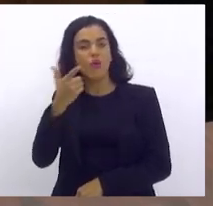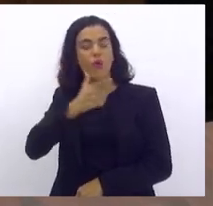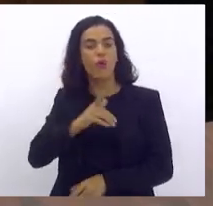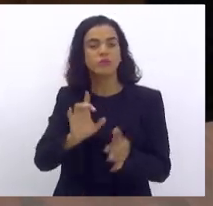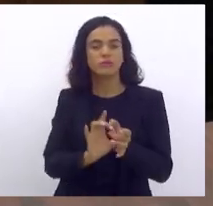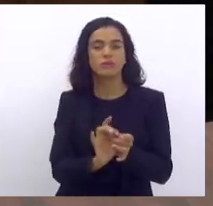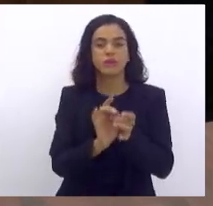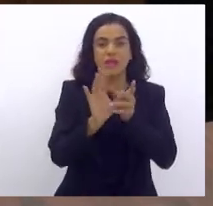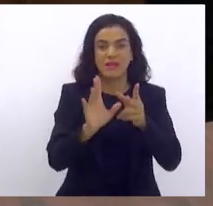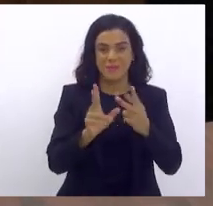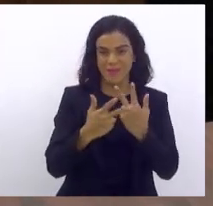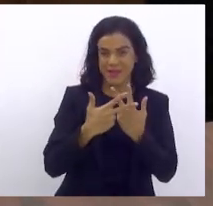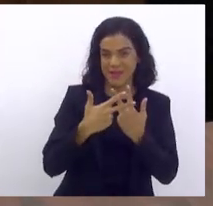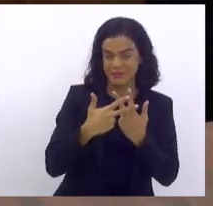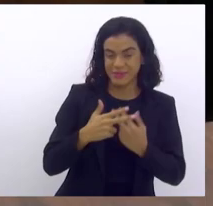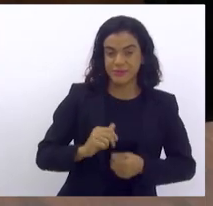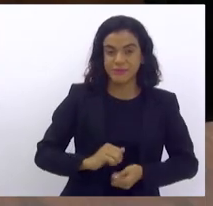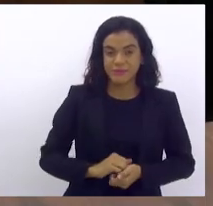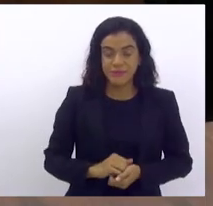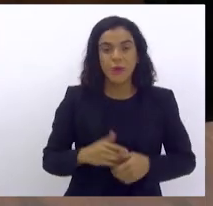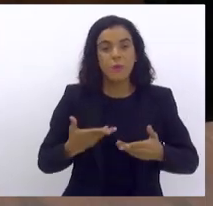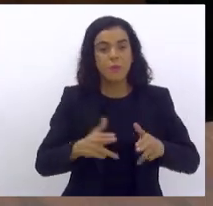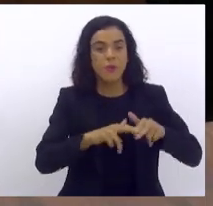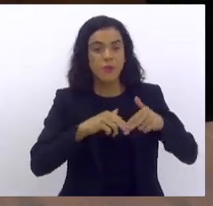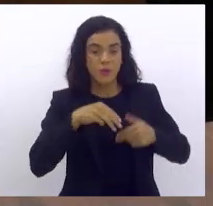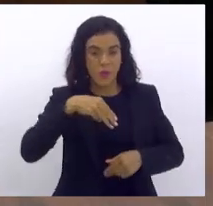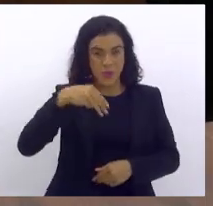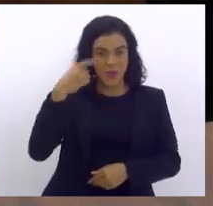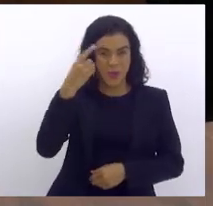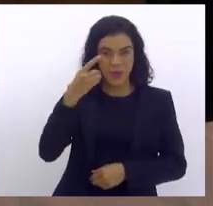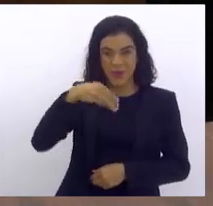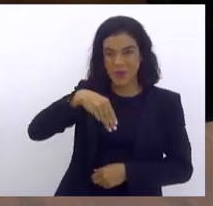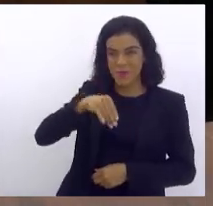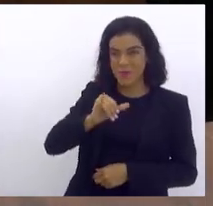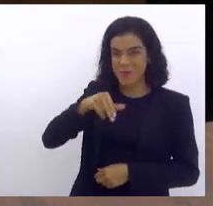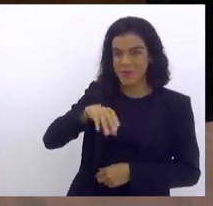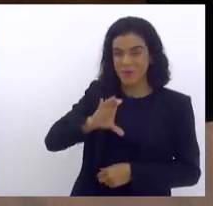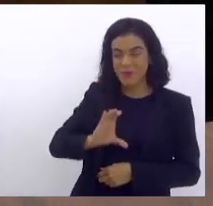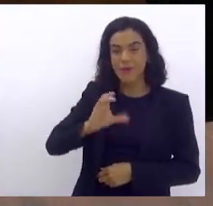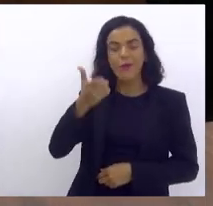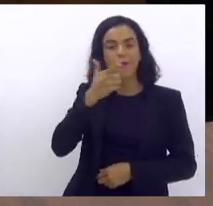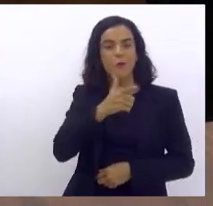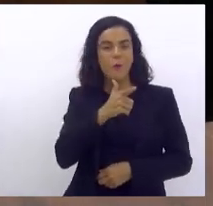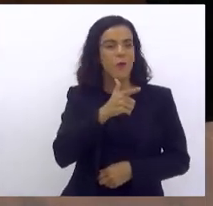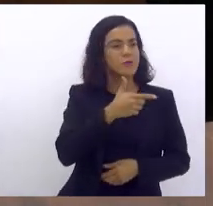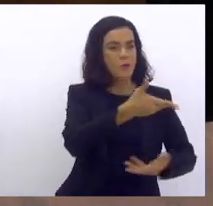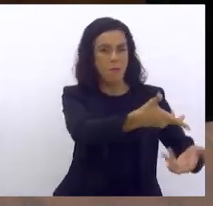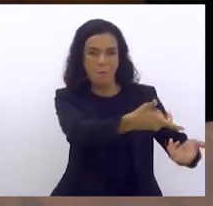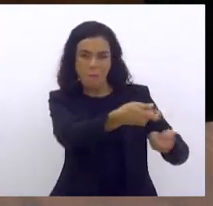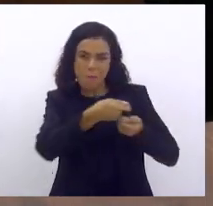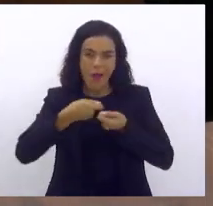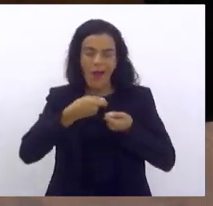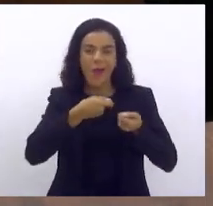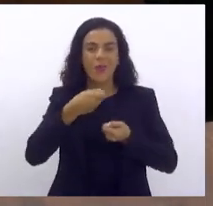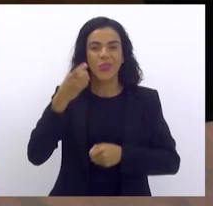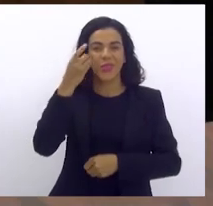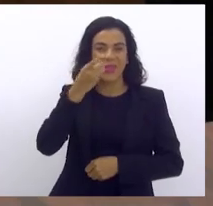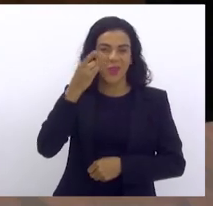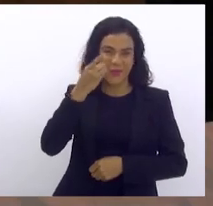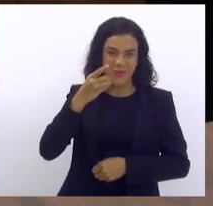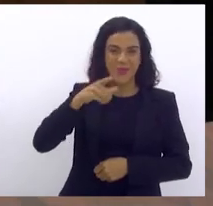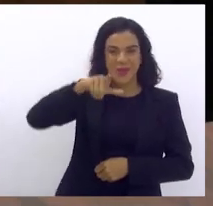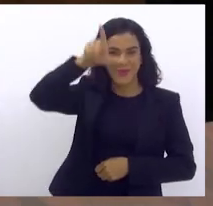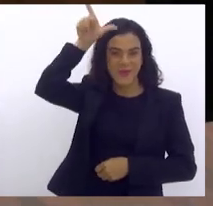liberdade. Então, há alguns anos, tanto Mink, que certamente recrutou o deputado Luiz Paulo como um soldado